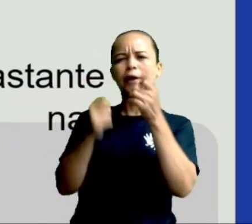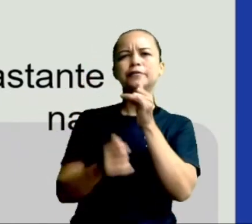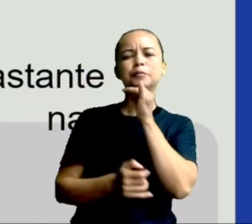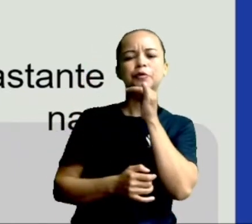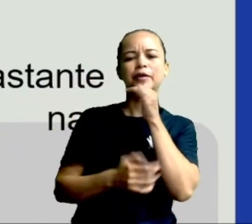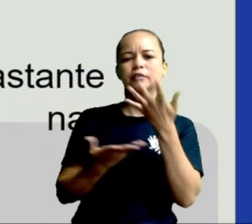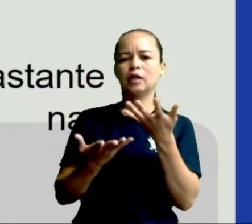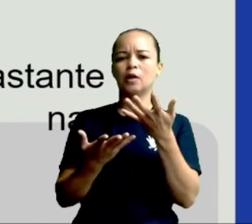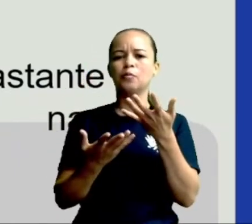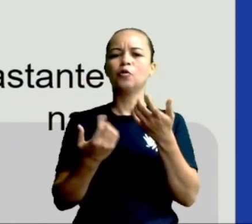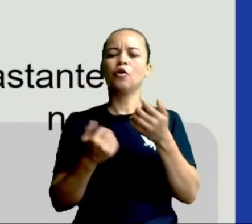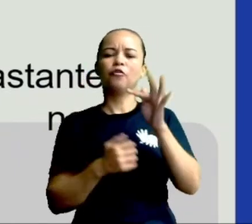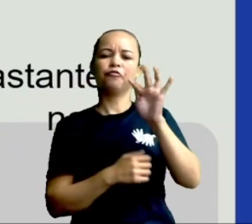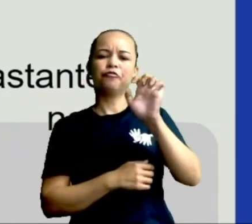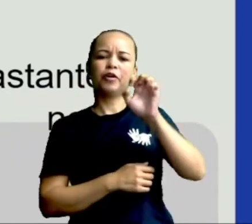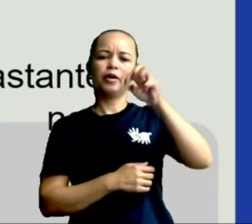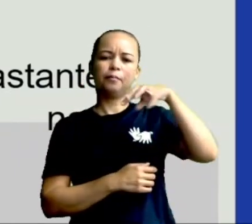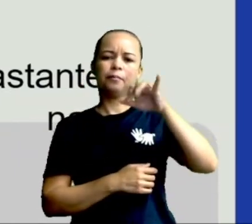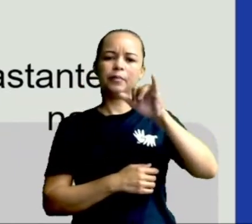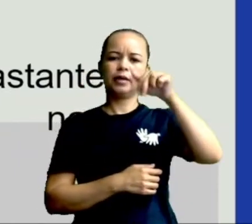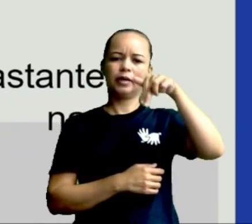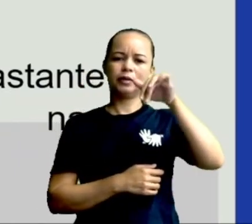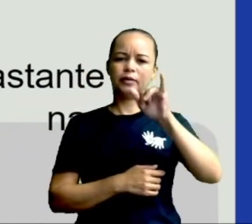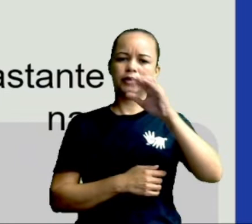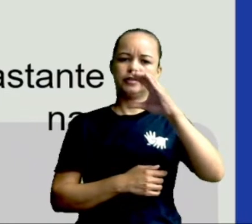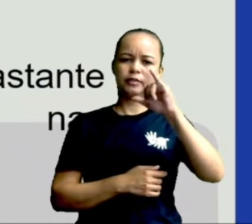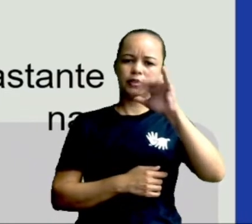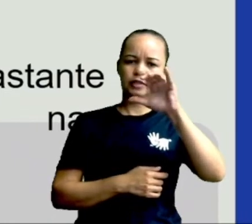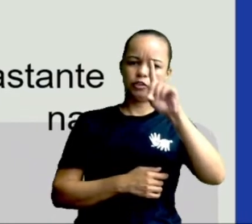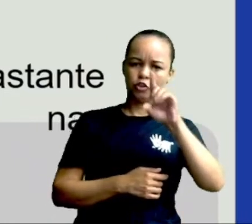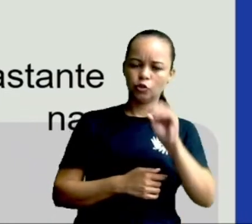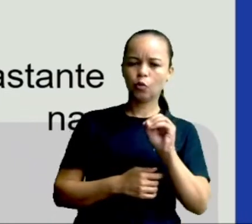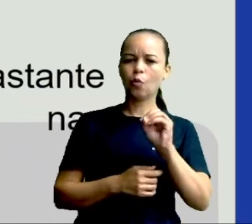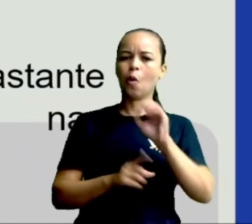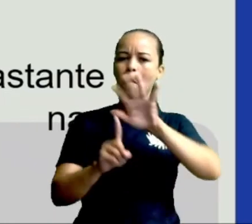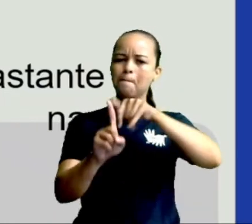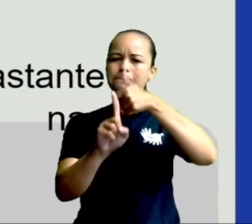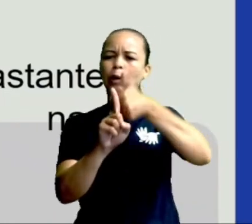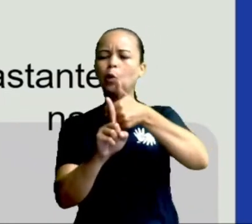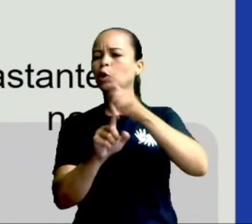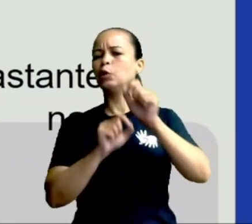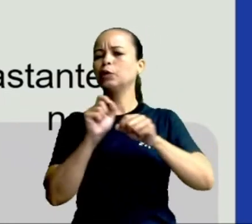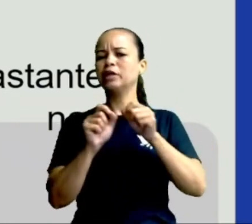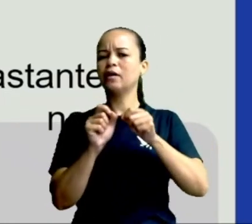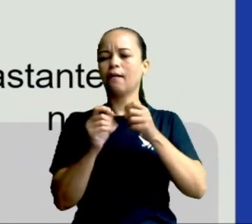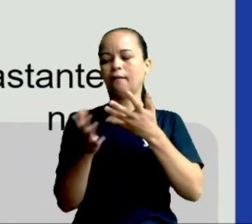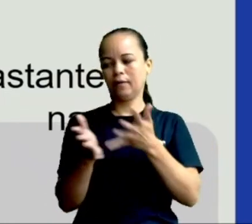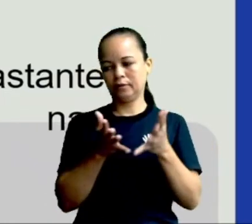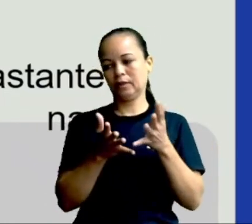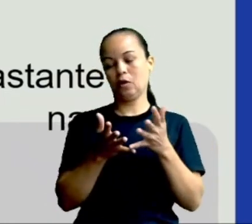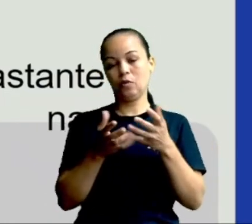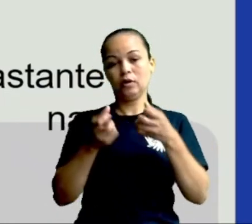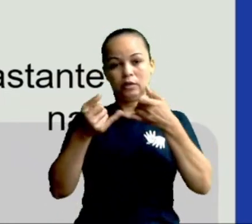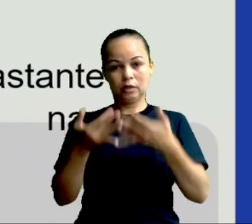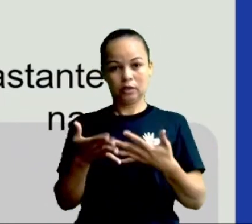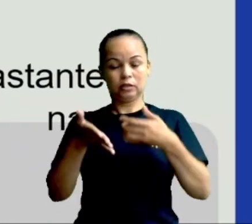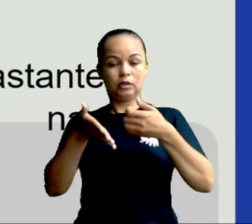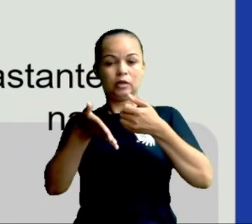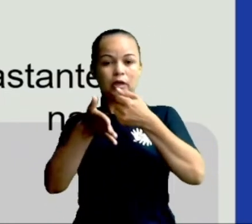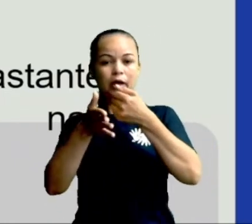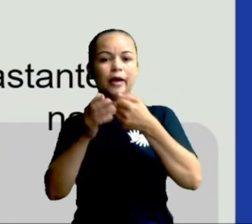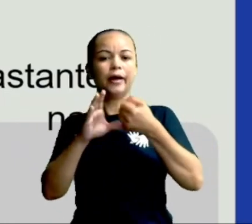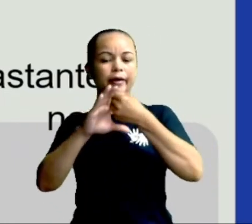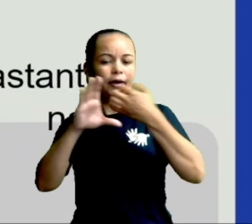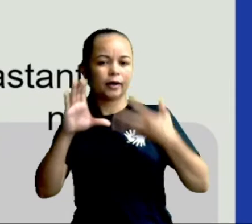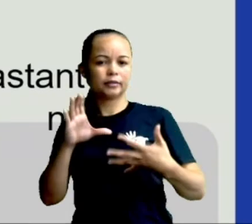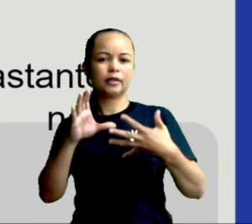é feminicídio, o que é bullying. Os textos que trazem definições e conceitos também são caracterizados